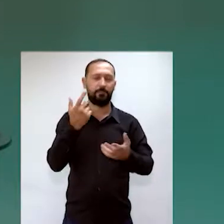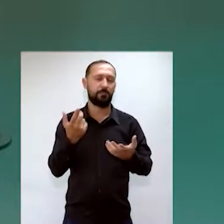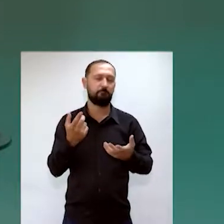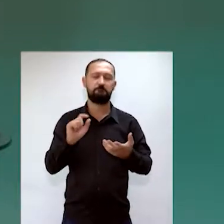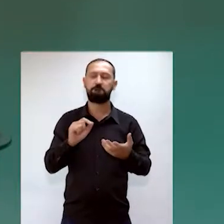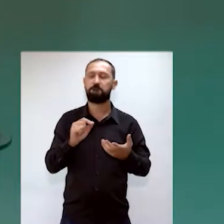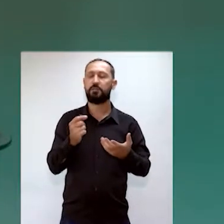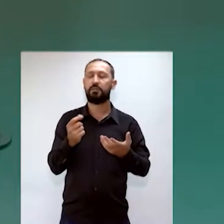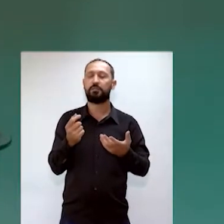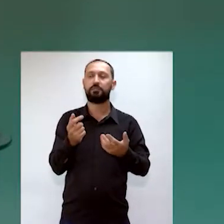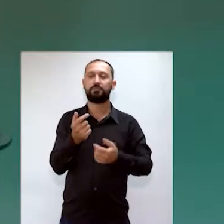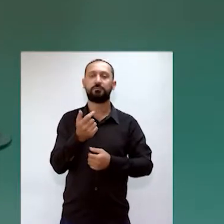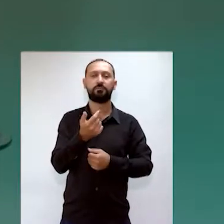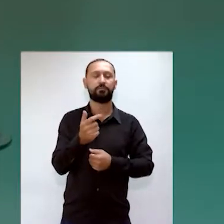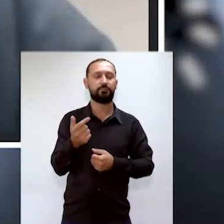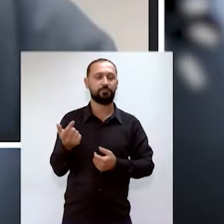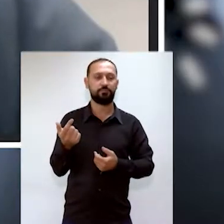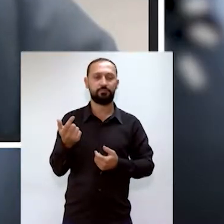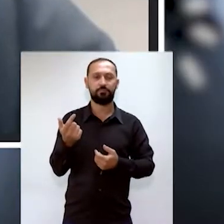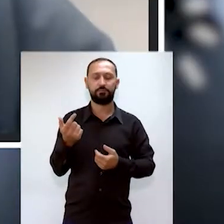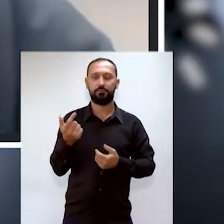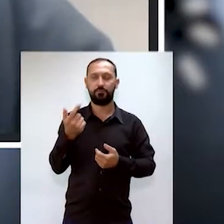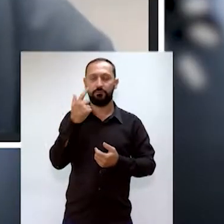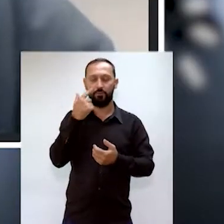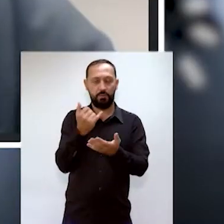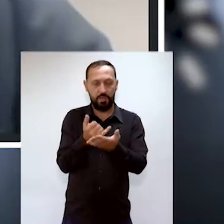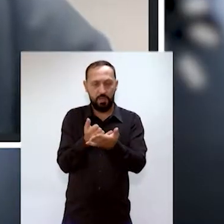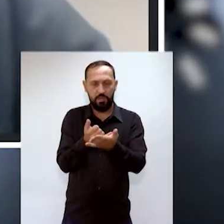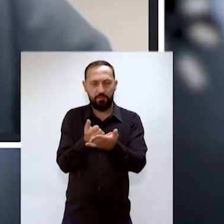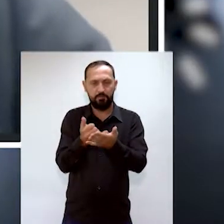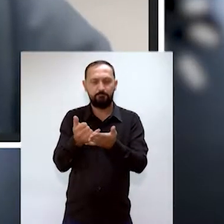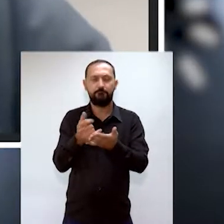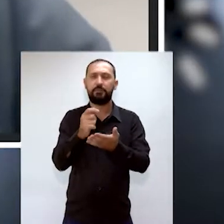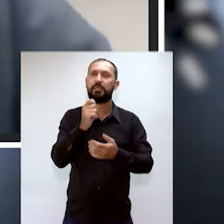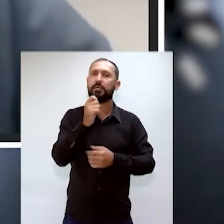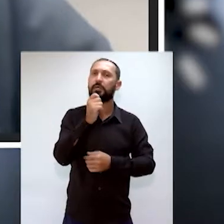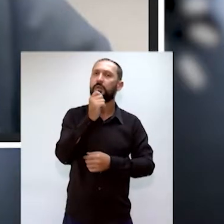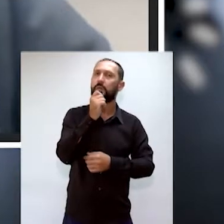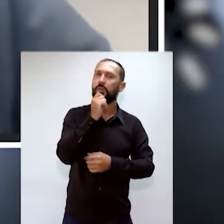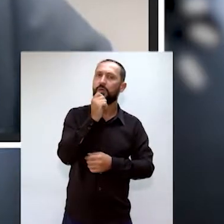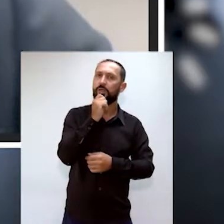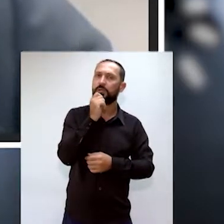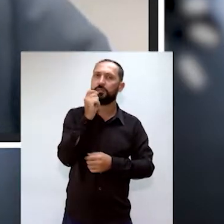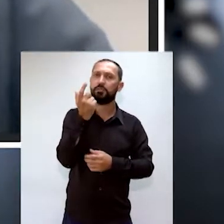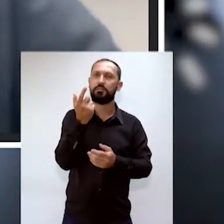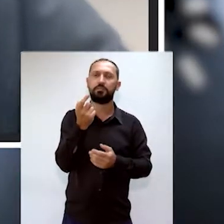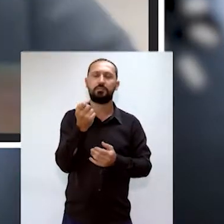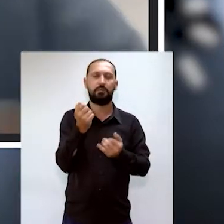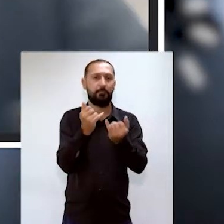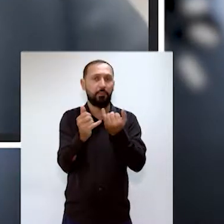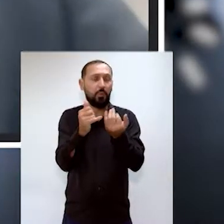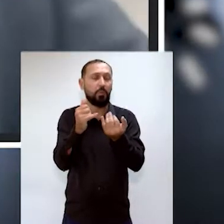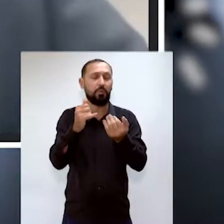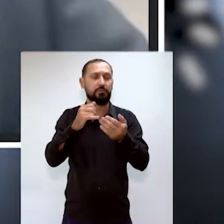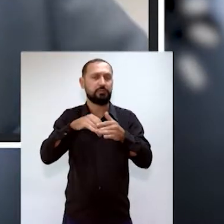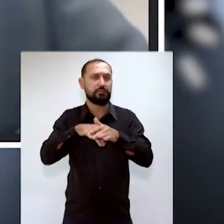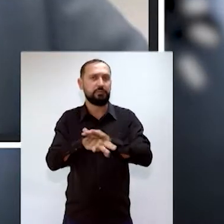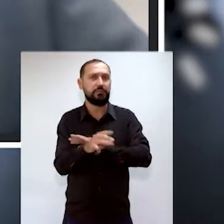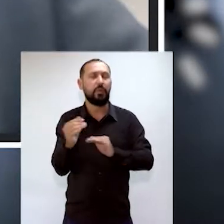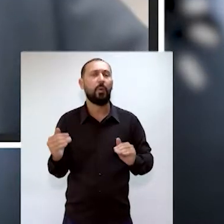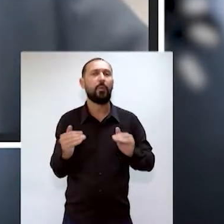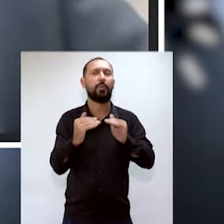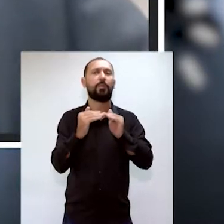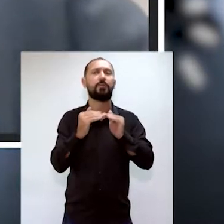outro campo. Você precisa ter uma introdução, ainda que seja minimamente